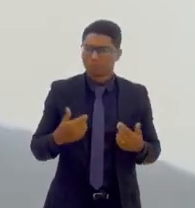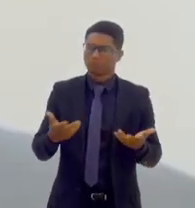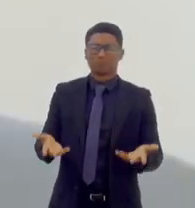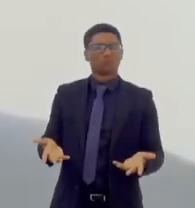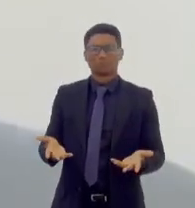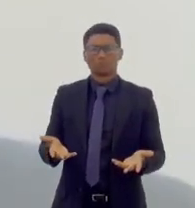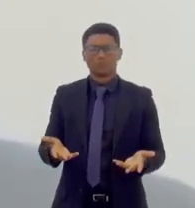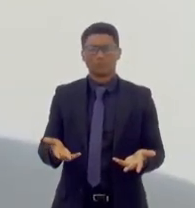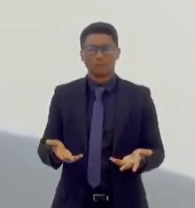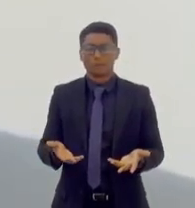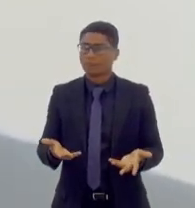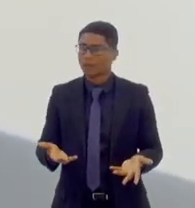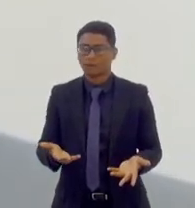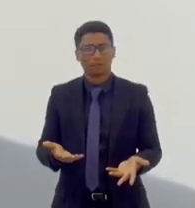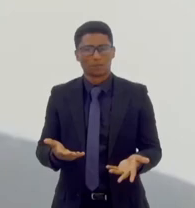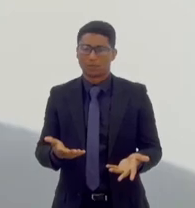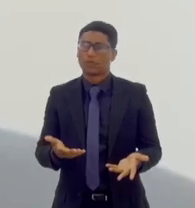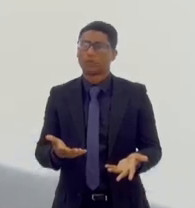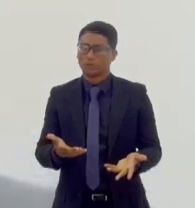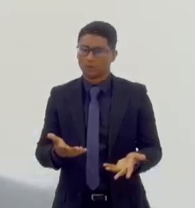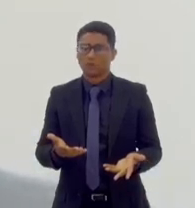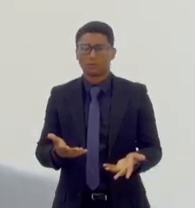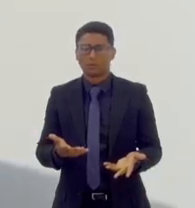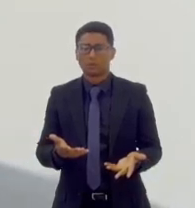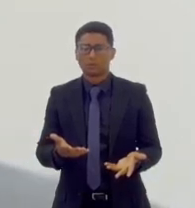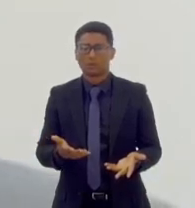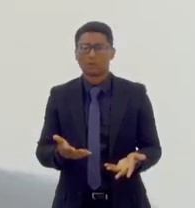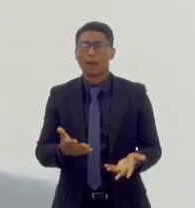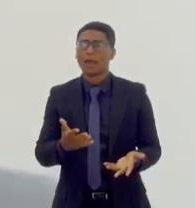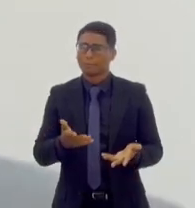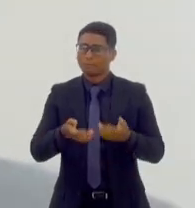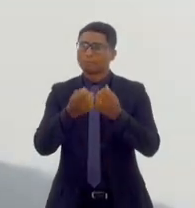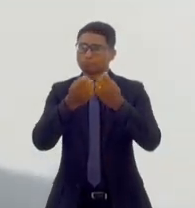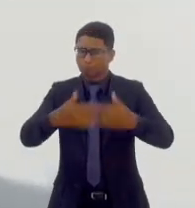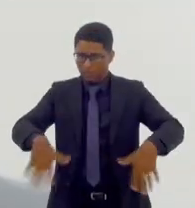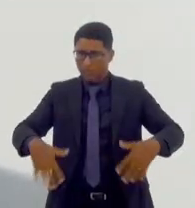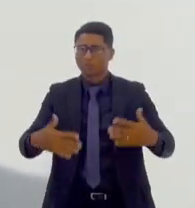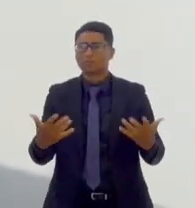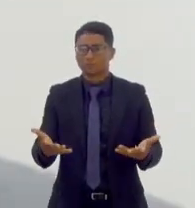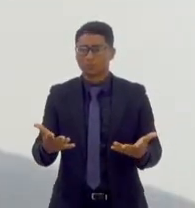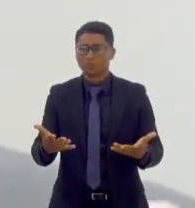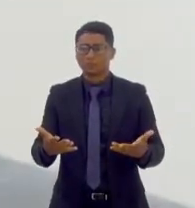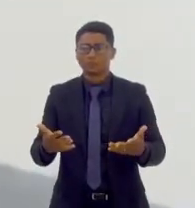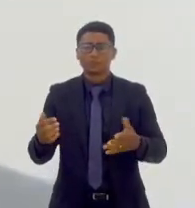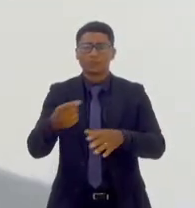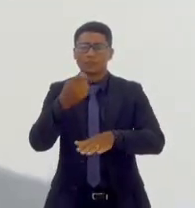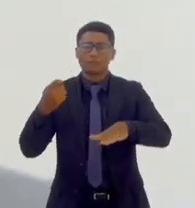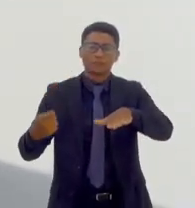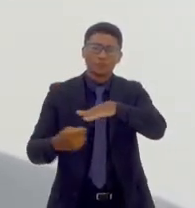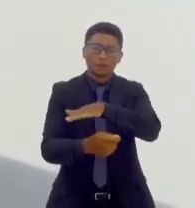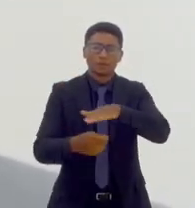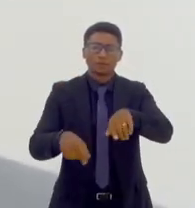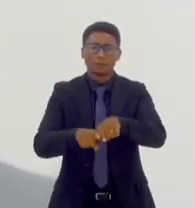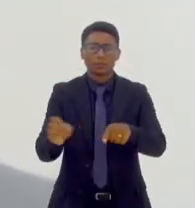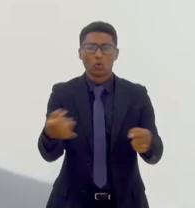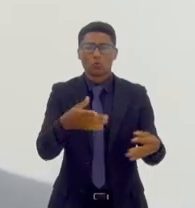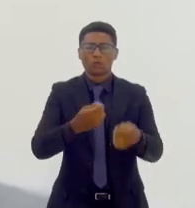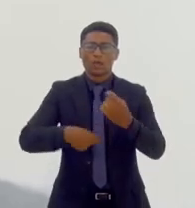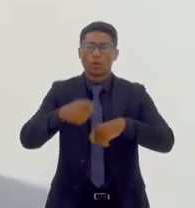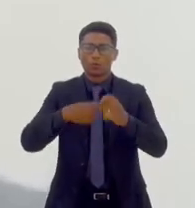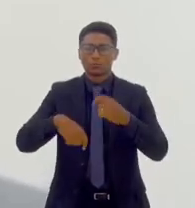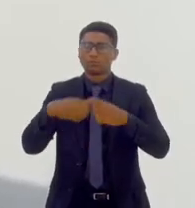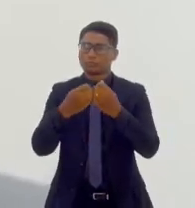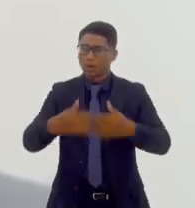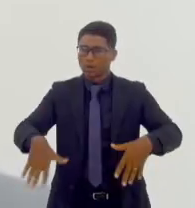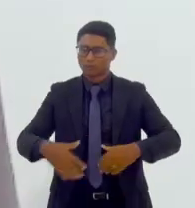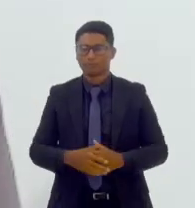outro, vai ser decidido de outra forma. Isso é muito, mas muito prejudicial para o investimento e para novos negócios. E qual